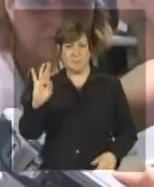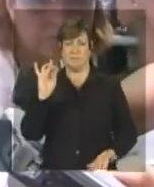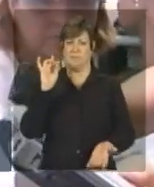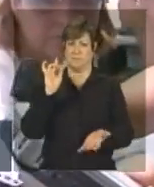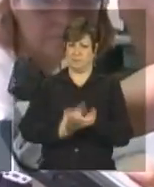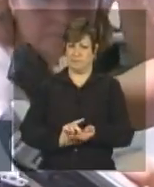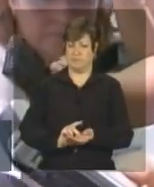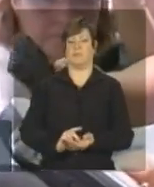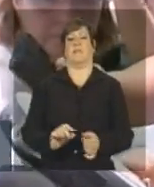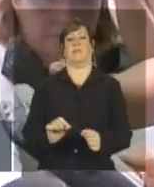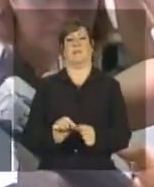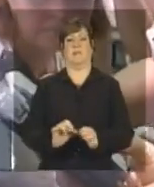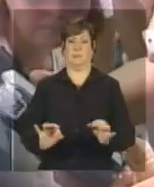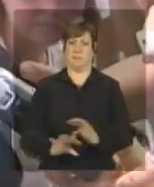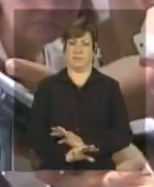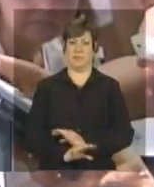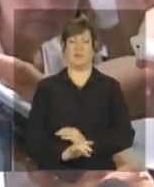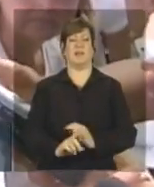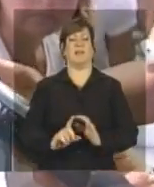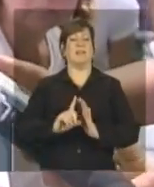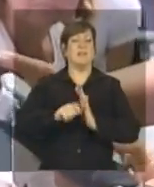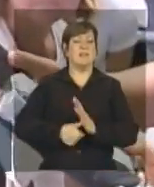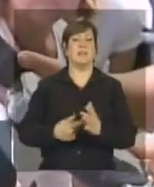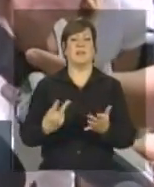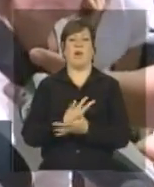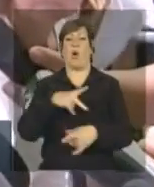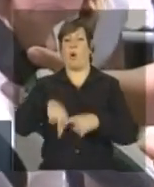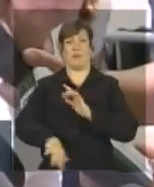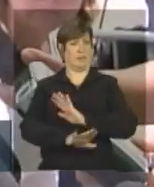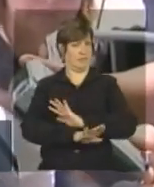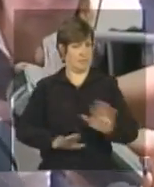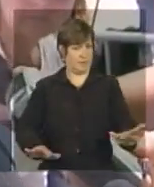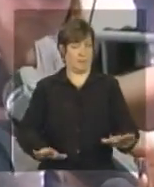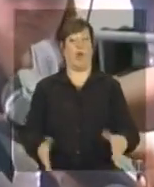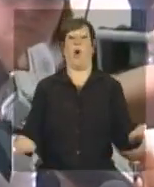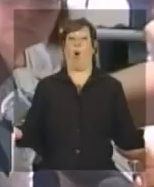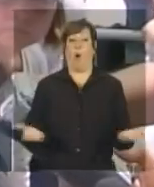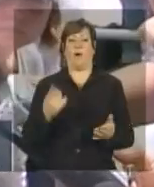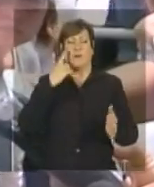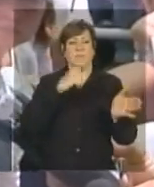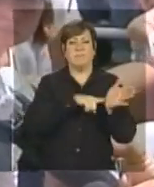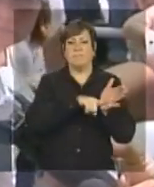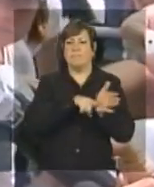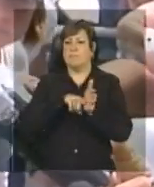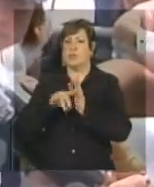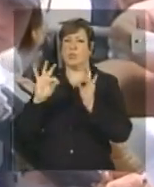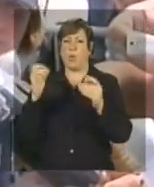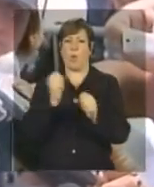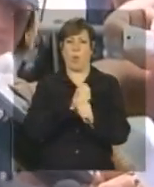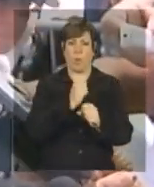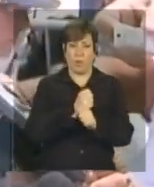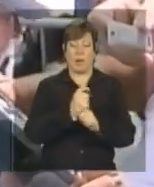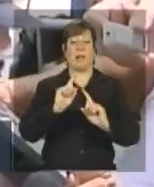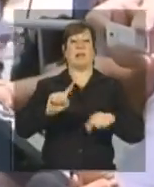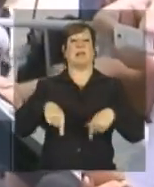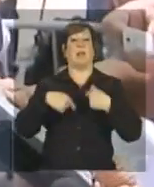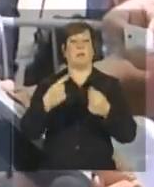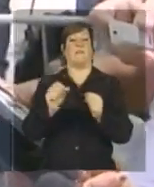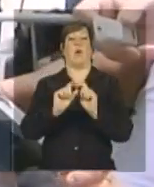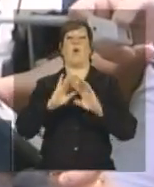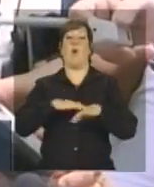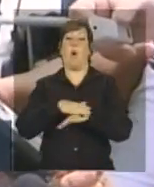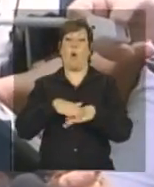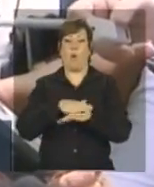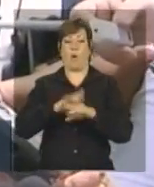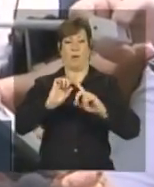sistematicamente realizada e que não haja interrupções. Então hoje nós vamos avaliar a obra toda e depois vamos fazer uma